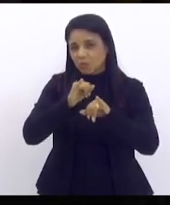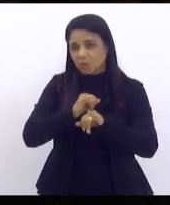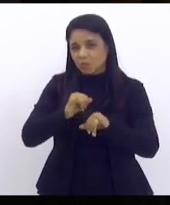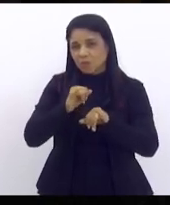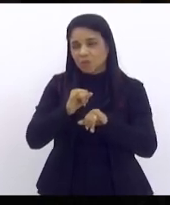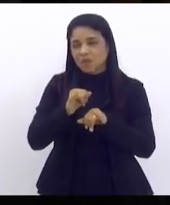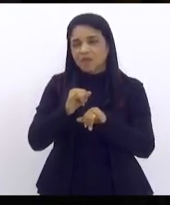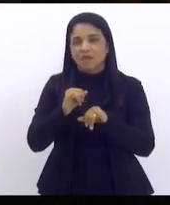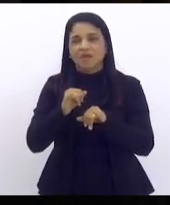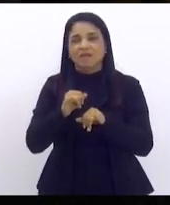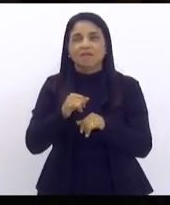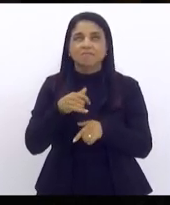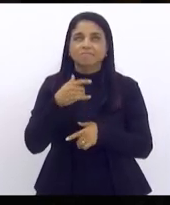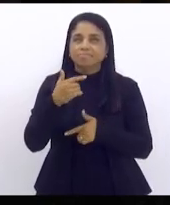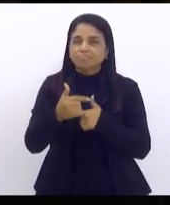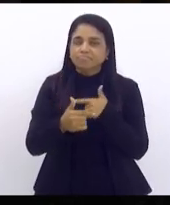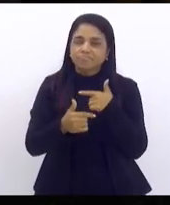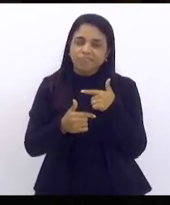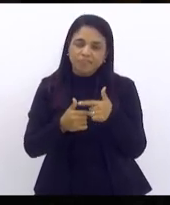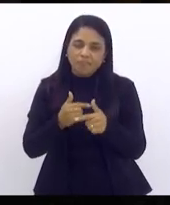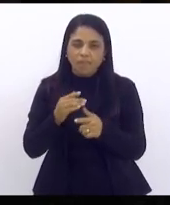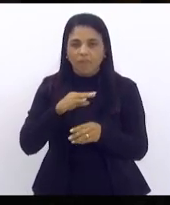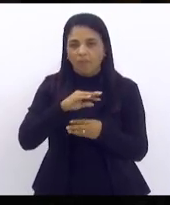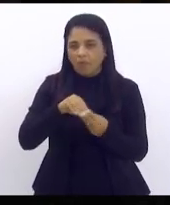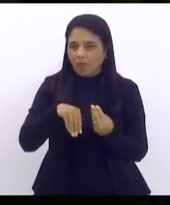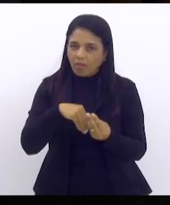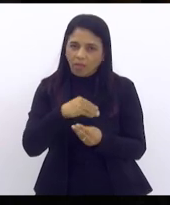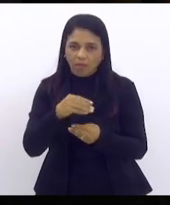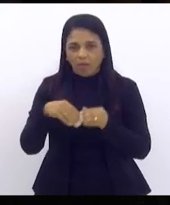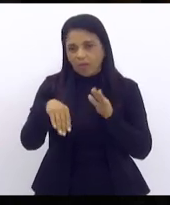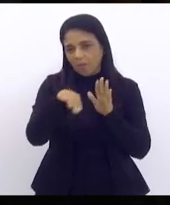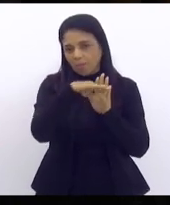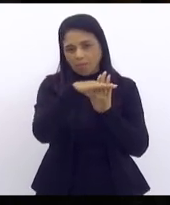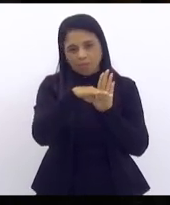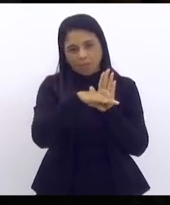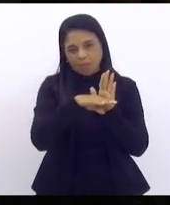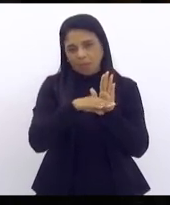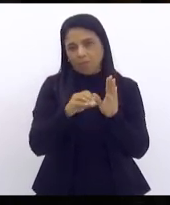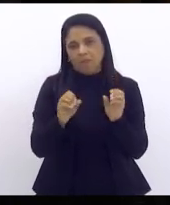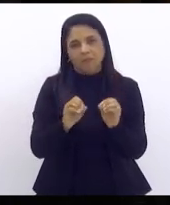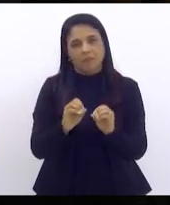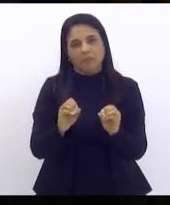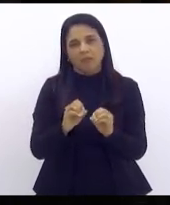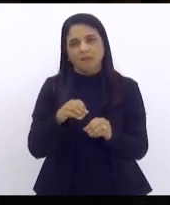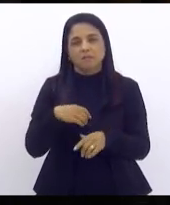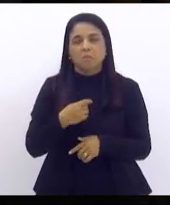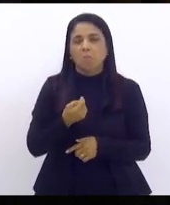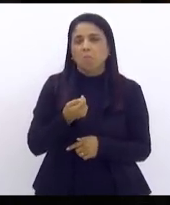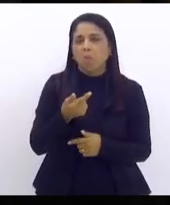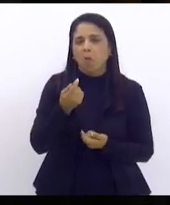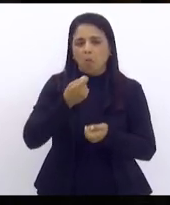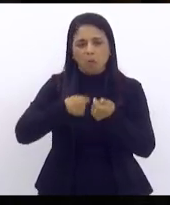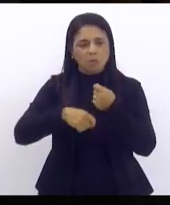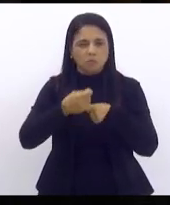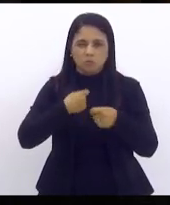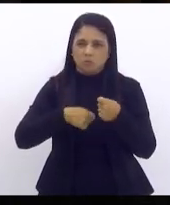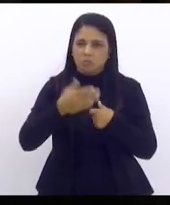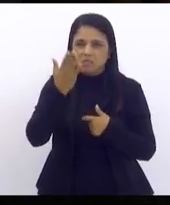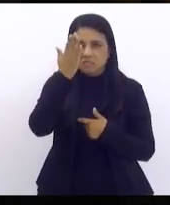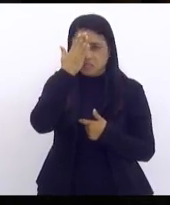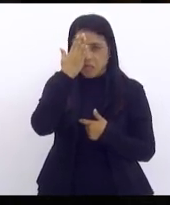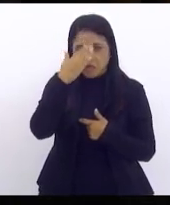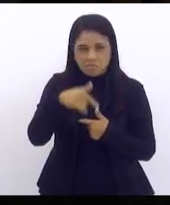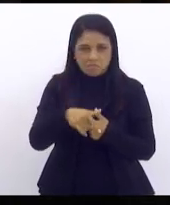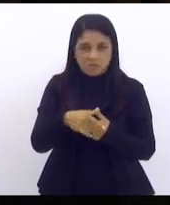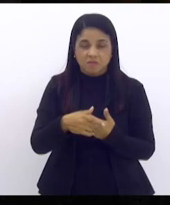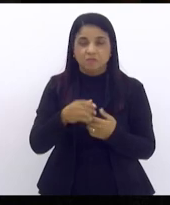esse mimimi de sempre, não apresenta nenhuma pauta, não produz nada, pouco sabe da economia do nosso estado. Aliás, deputado, eu